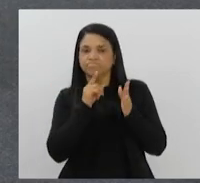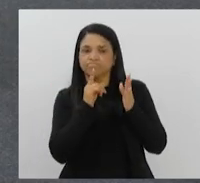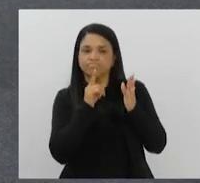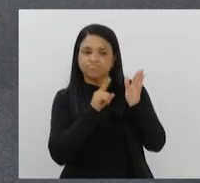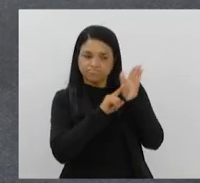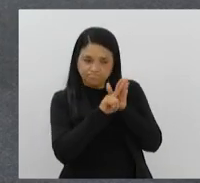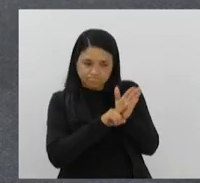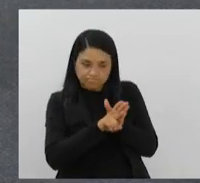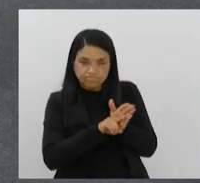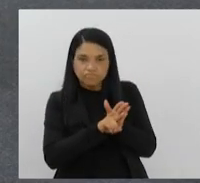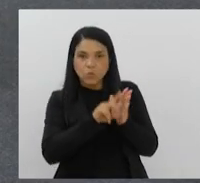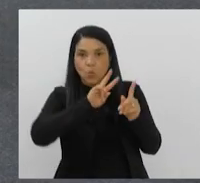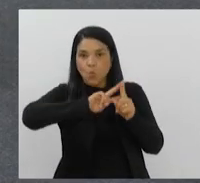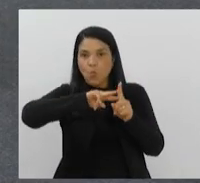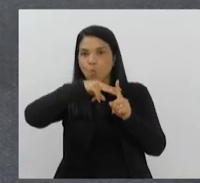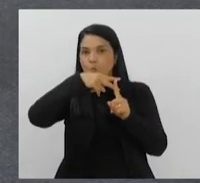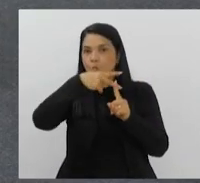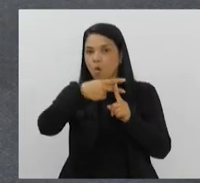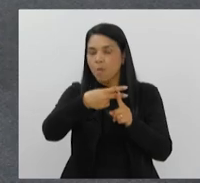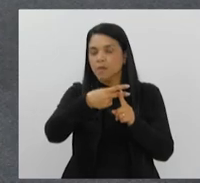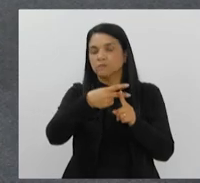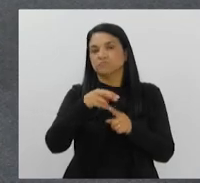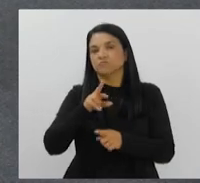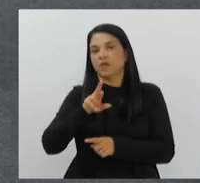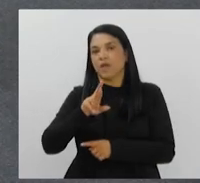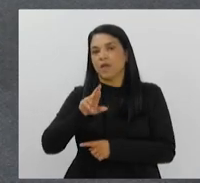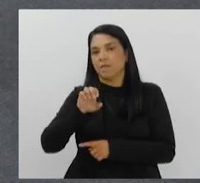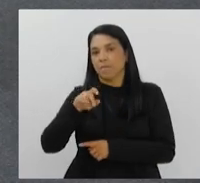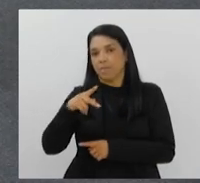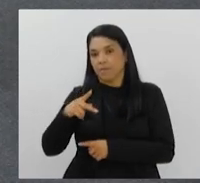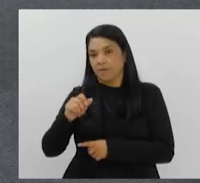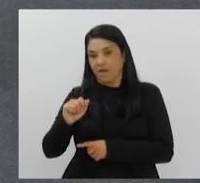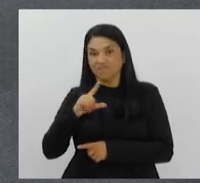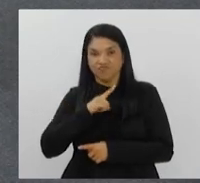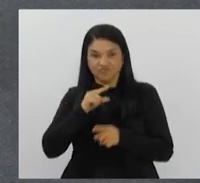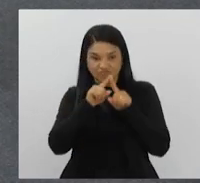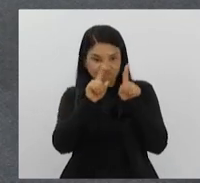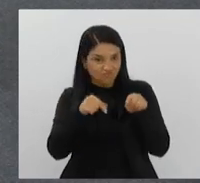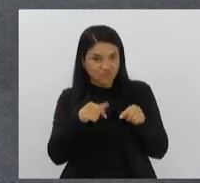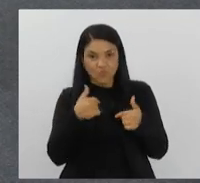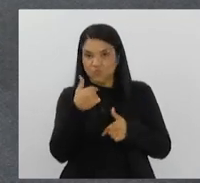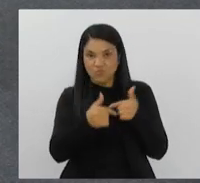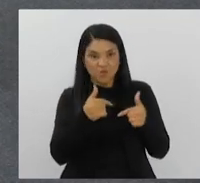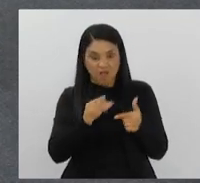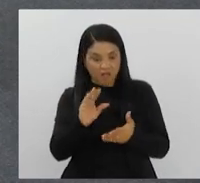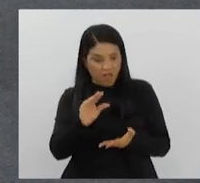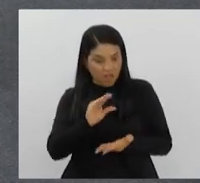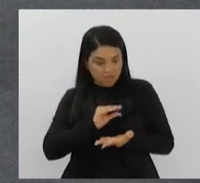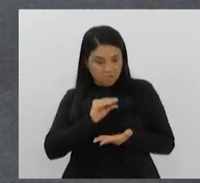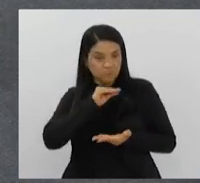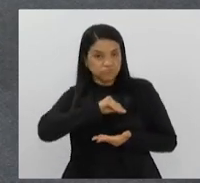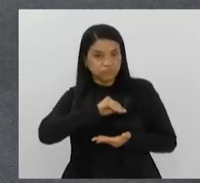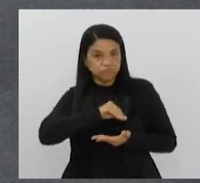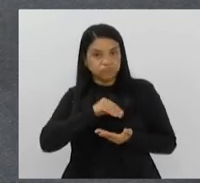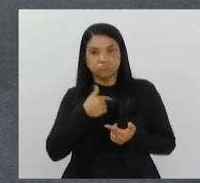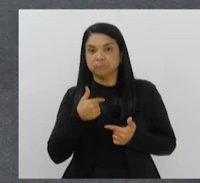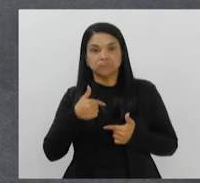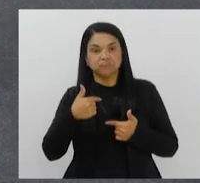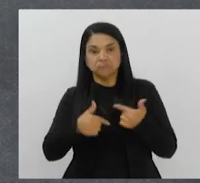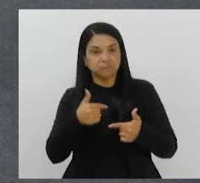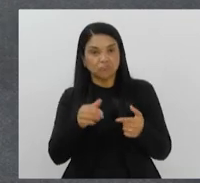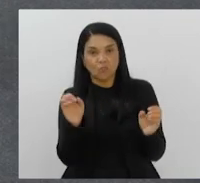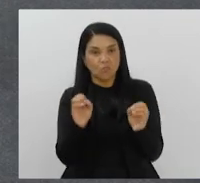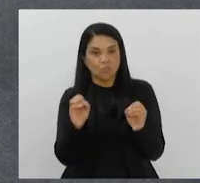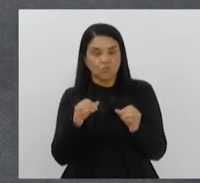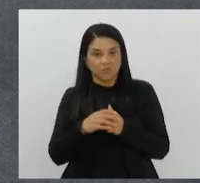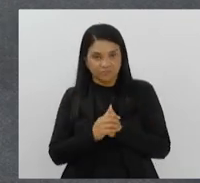aumento absurdo no valor de RPA, onde funcionários nem trabalhavam, ou seja, recebiam sem trabalhar. Recebiam para ser cabo eleitorais e para dar voto para o seu